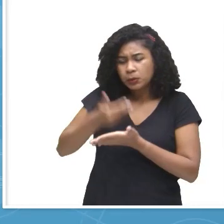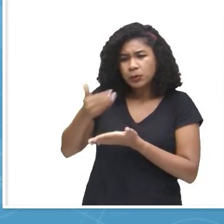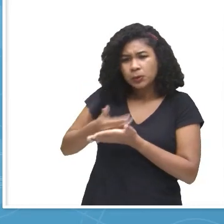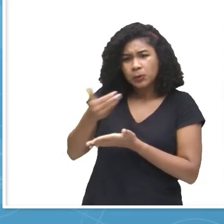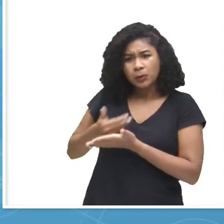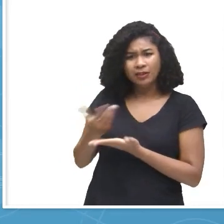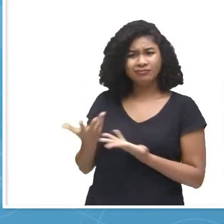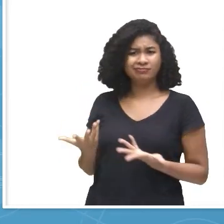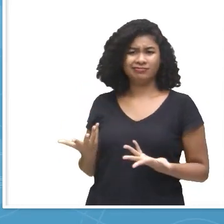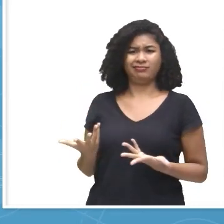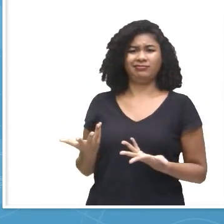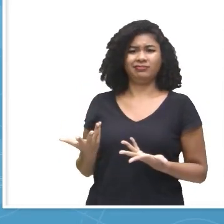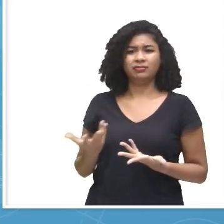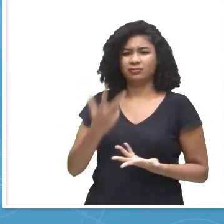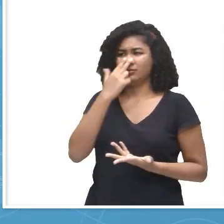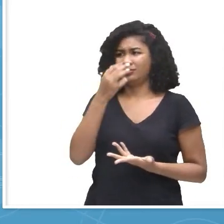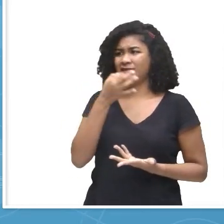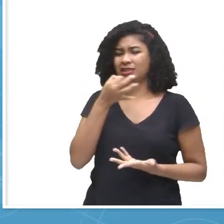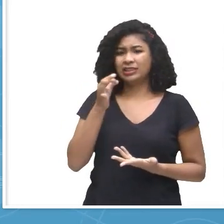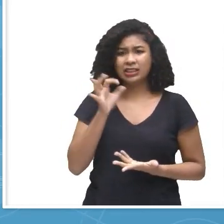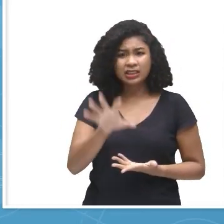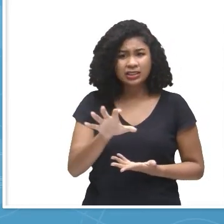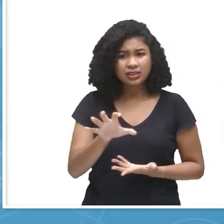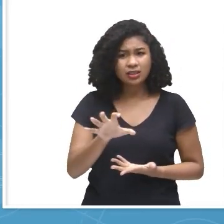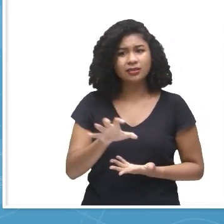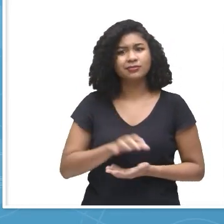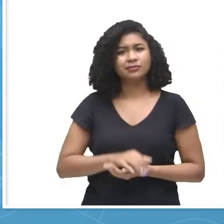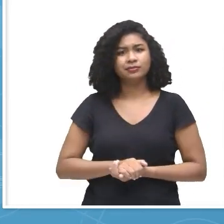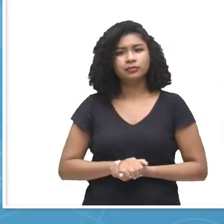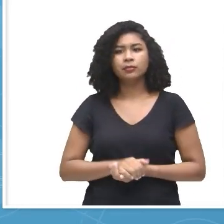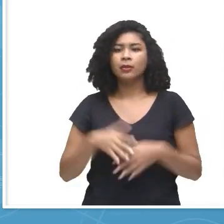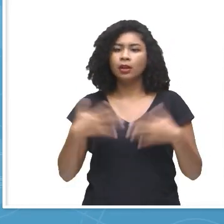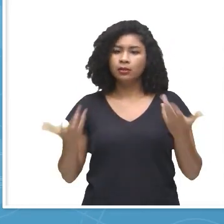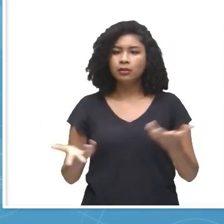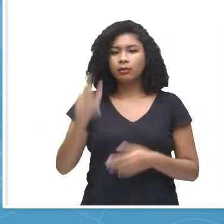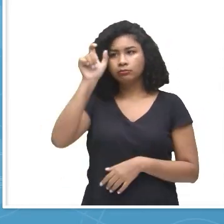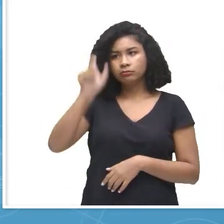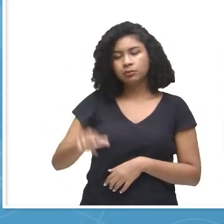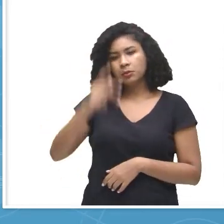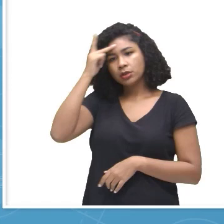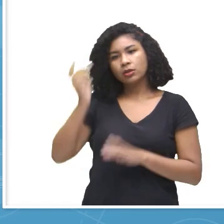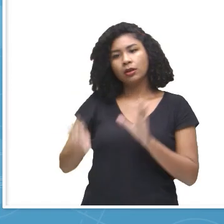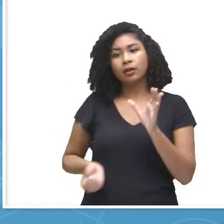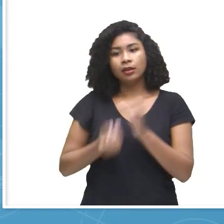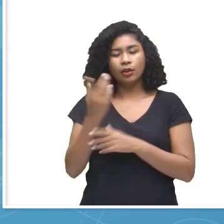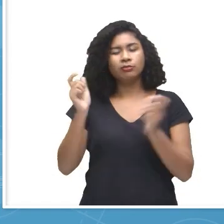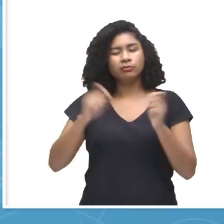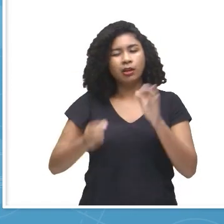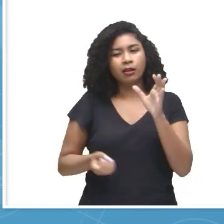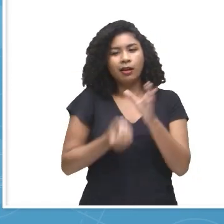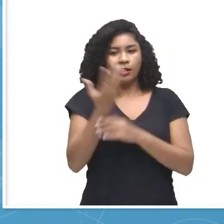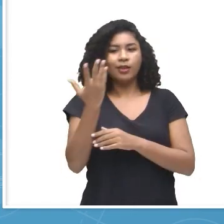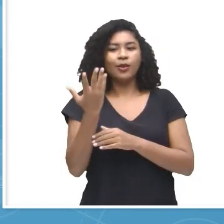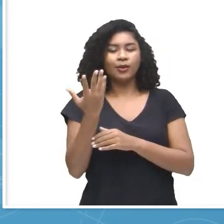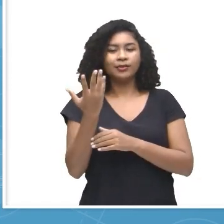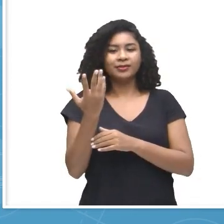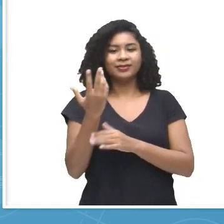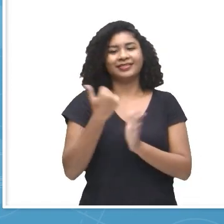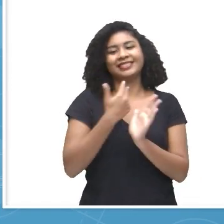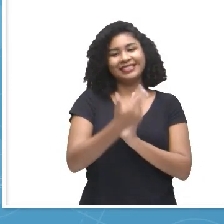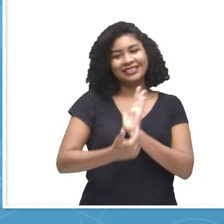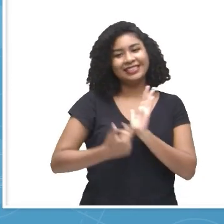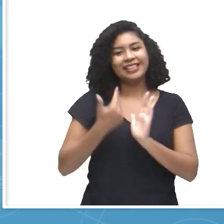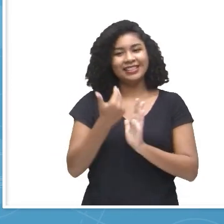essa ideia e compôs aquela obra que nós vimos no início da aula. E a gente falou também de um negócio interessante